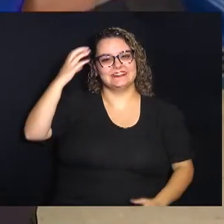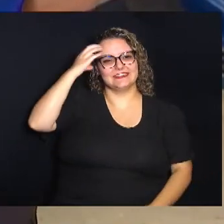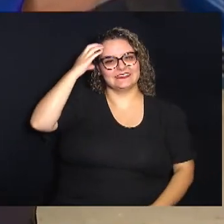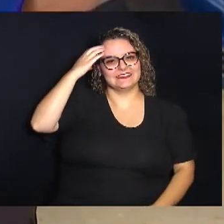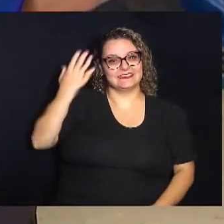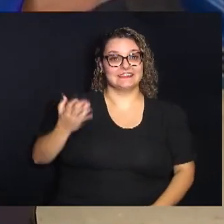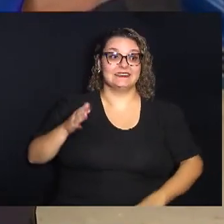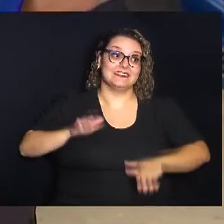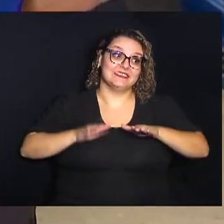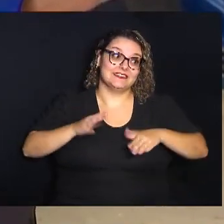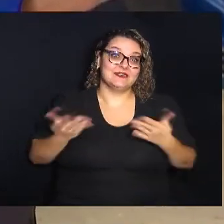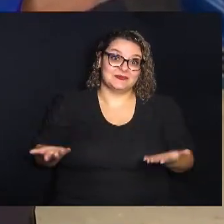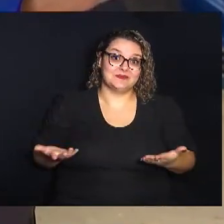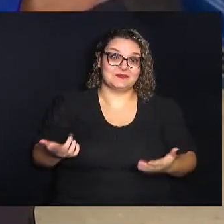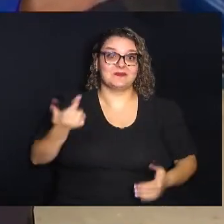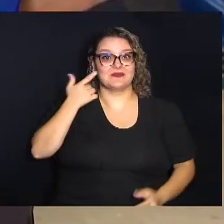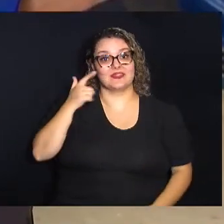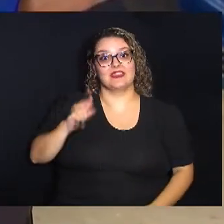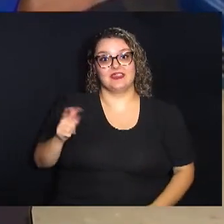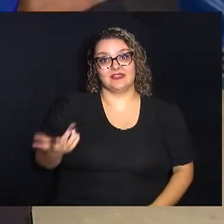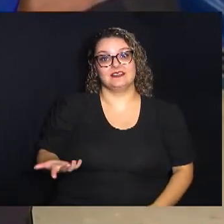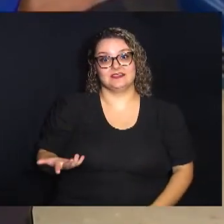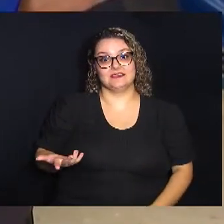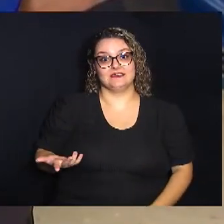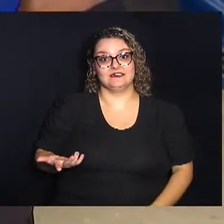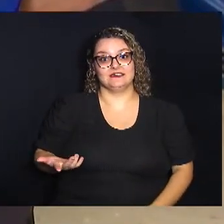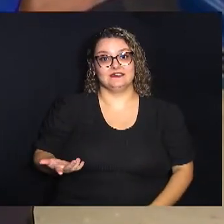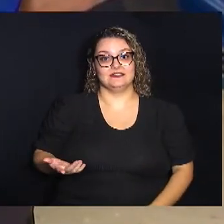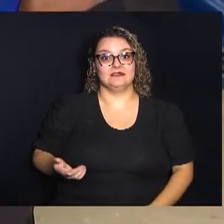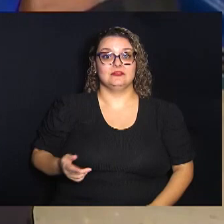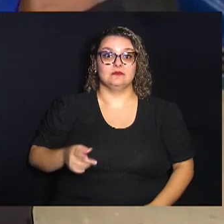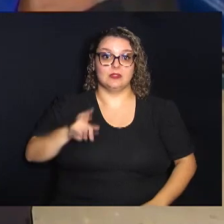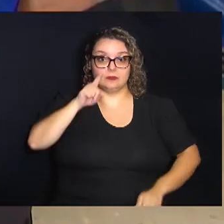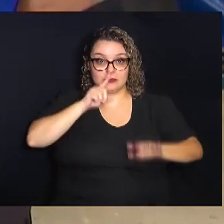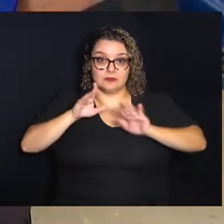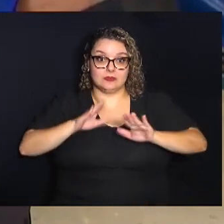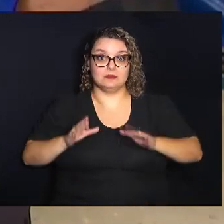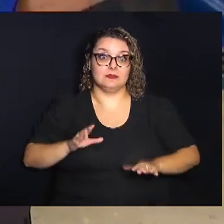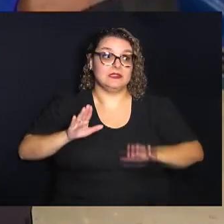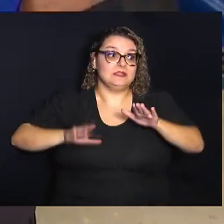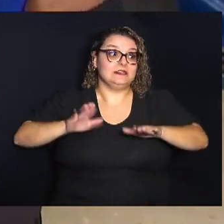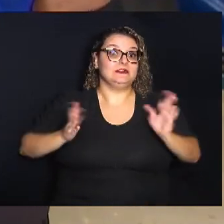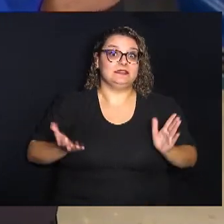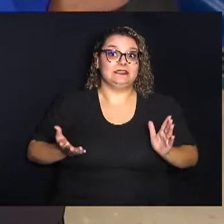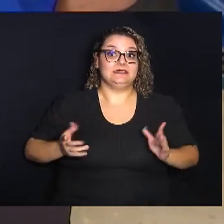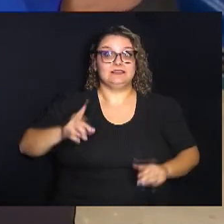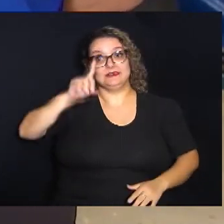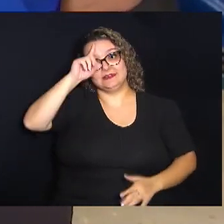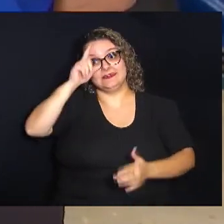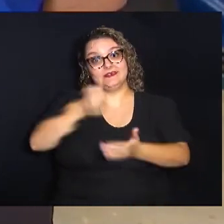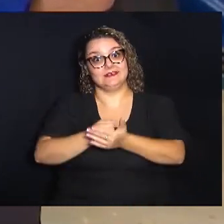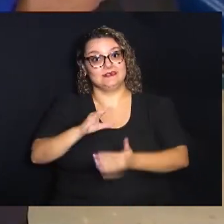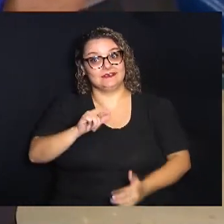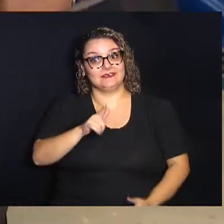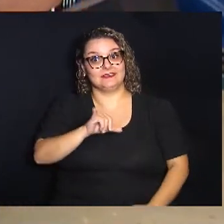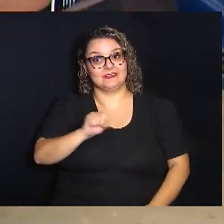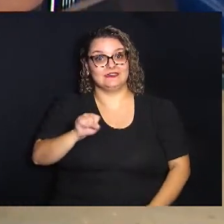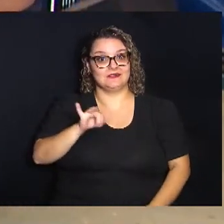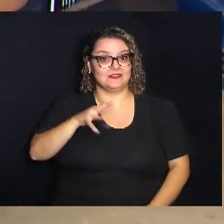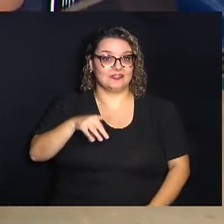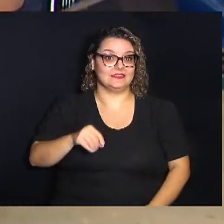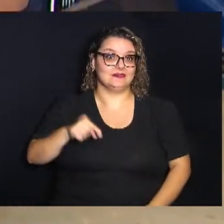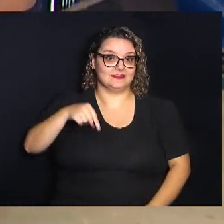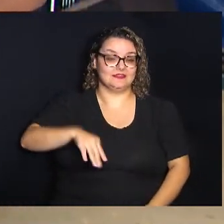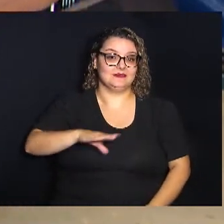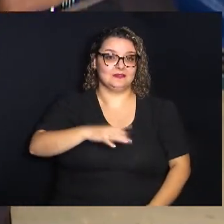Quem sabe, não é? Claro, o discurso tem que ser de cautela mesmo, mas quem sabe já pode definir a classificação em casa. O apoio da